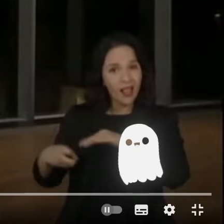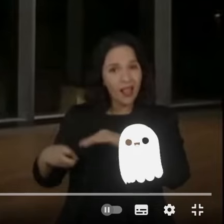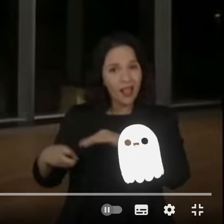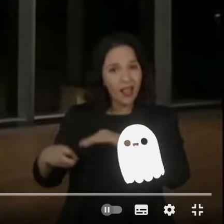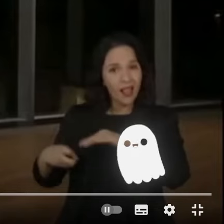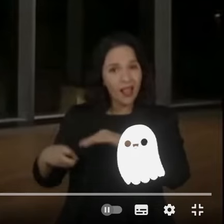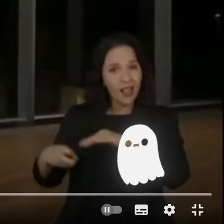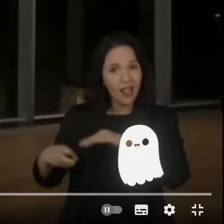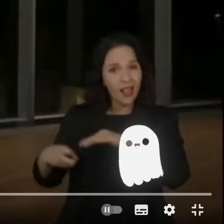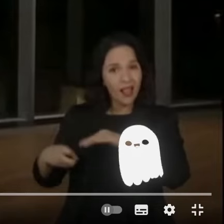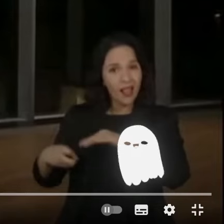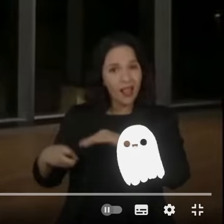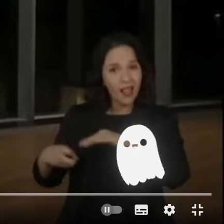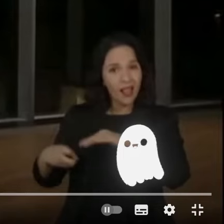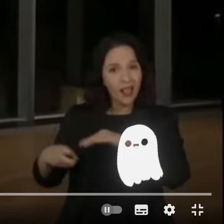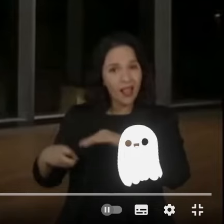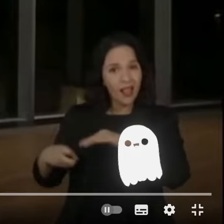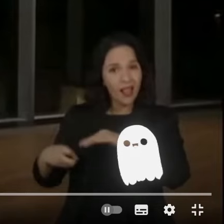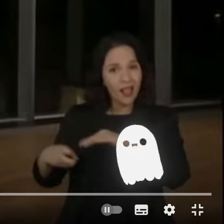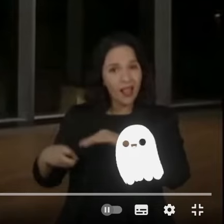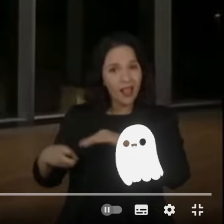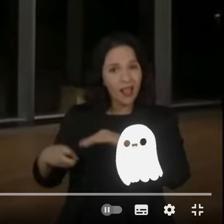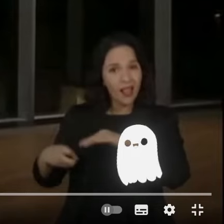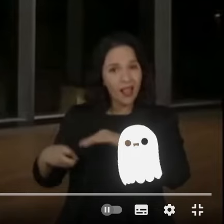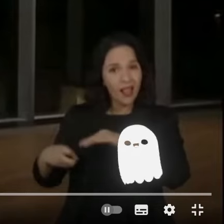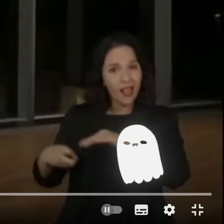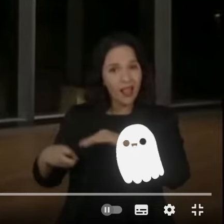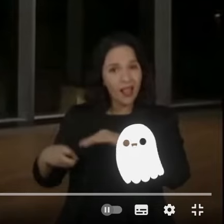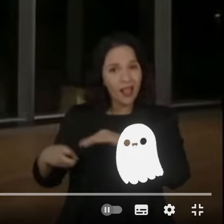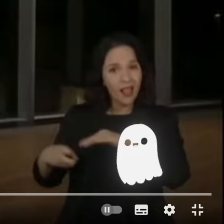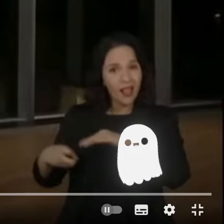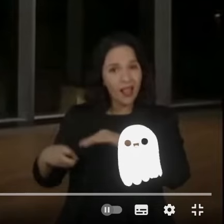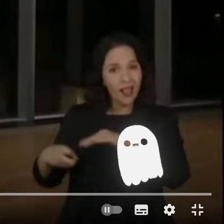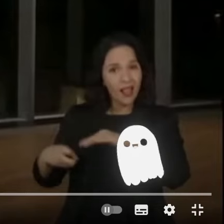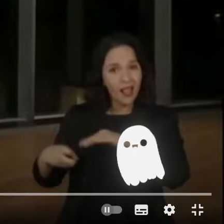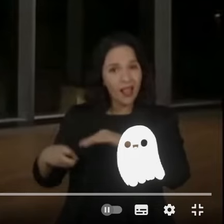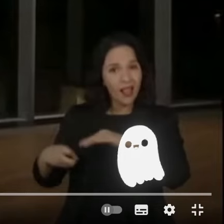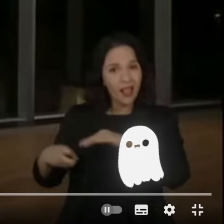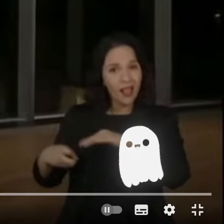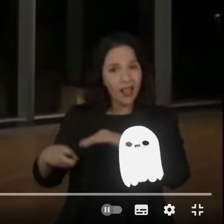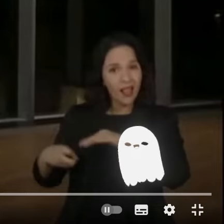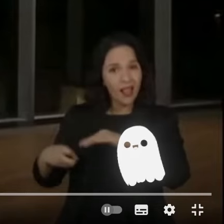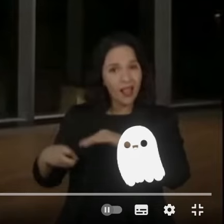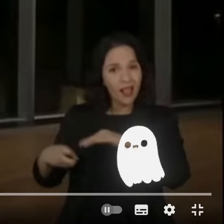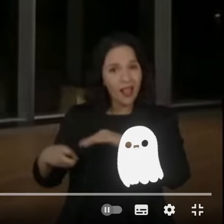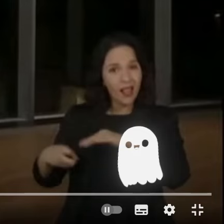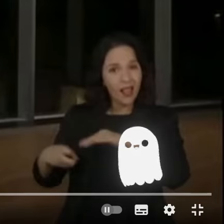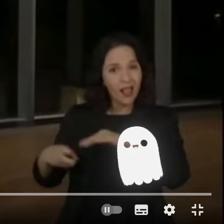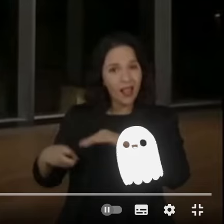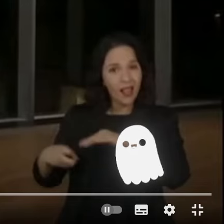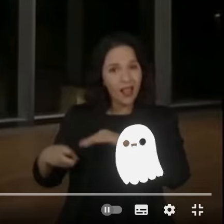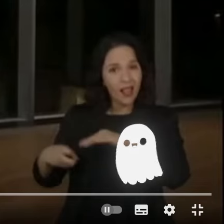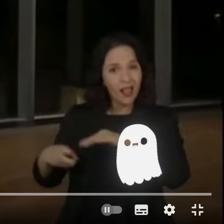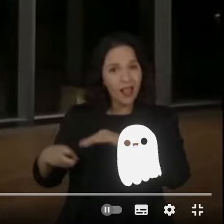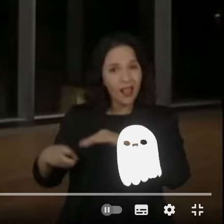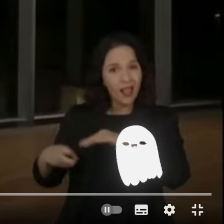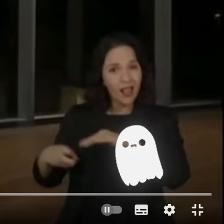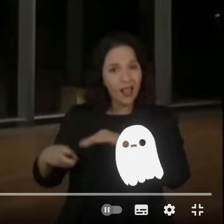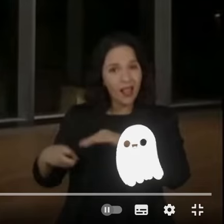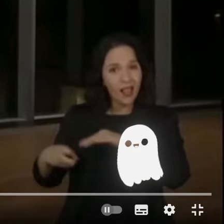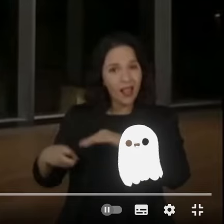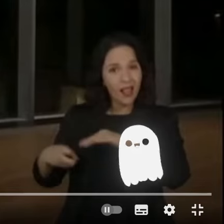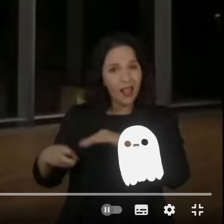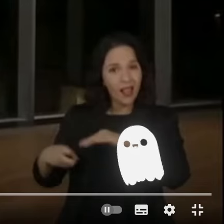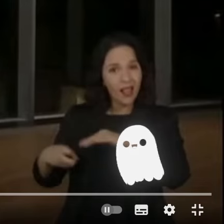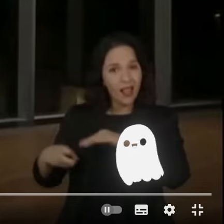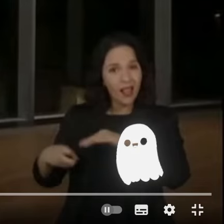falei pro Vini, eu achei um corpo aqui, não sei o quê, mas isso tudo brincando. A gente brincava de investigar as coisas. Ele sabia que isso era brincadeira do